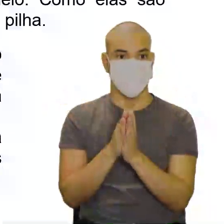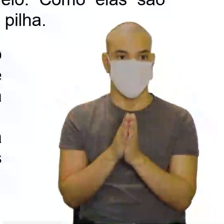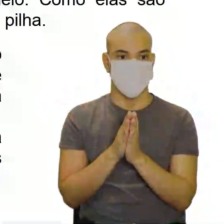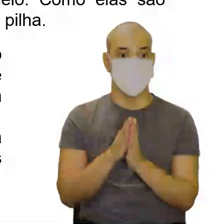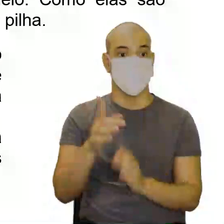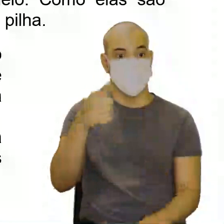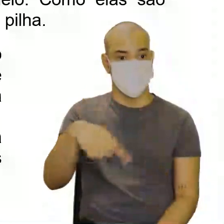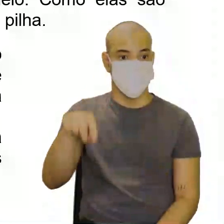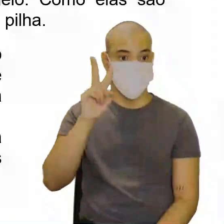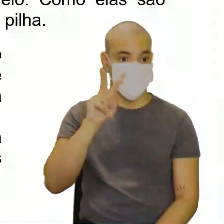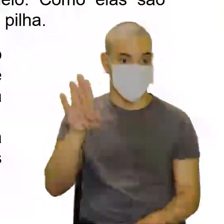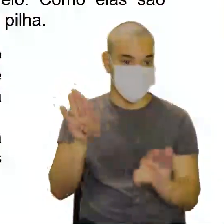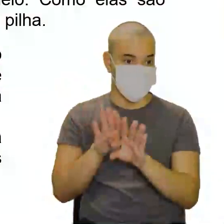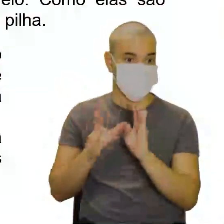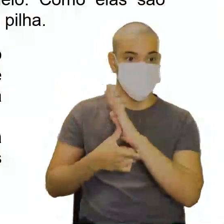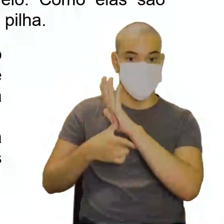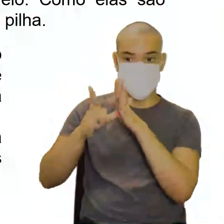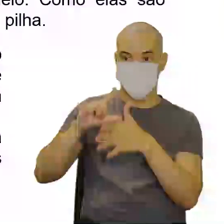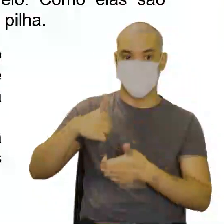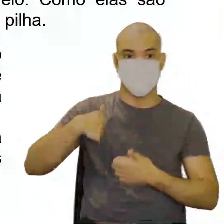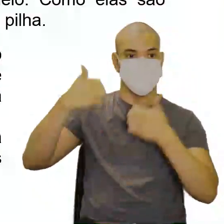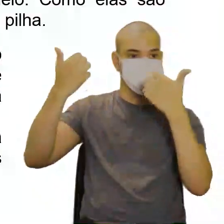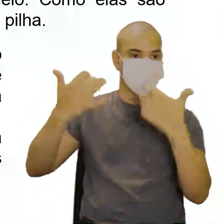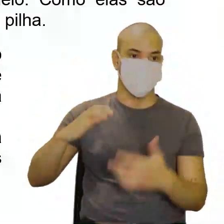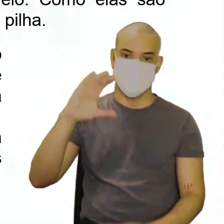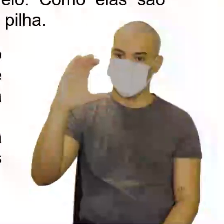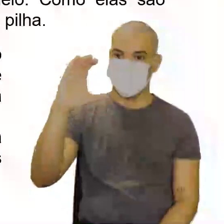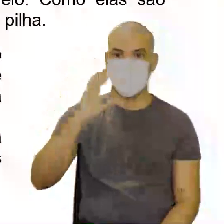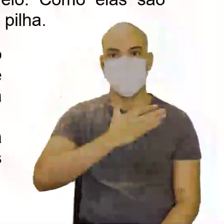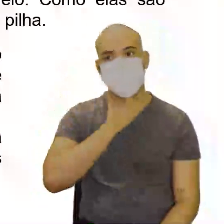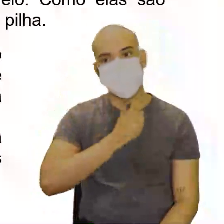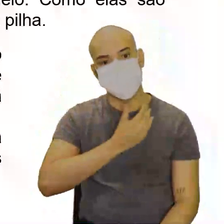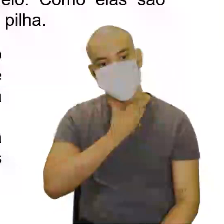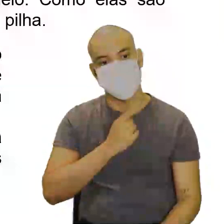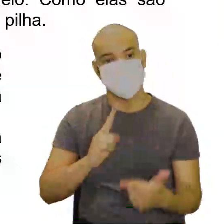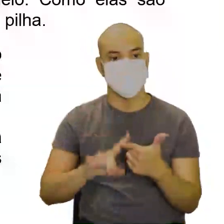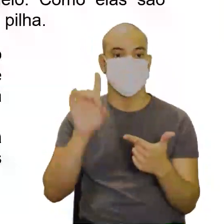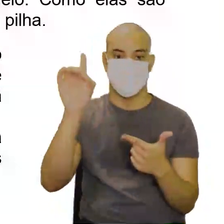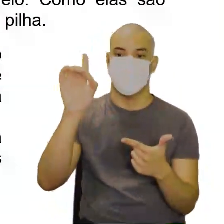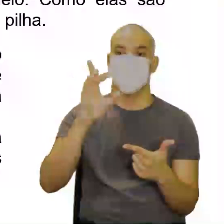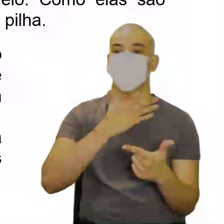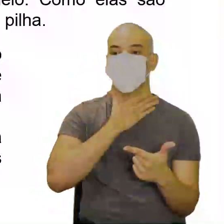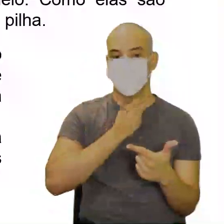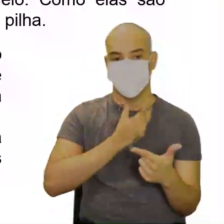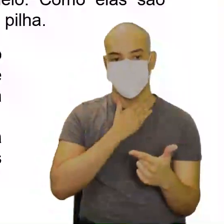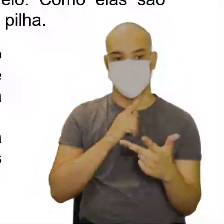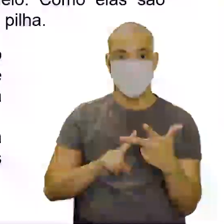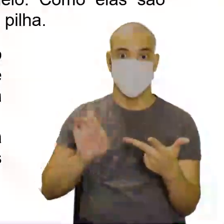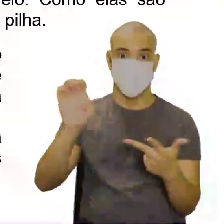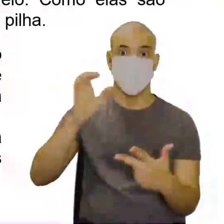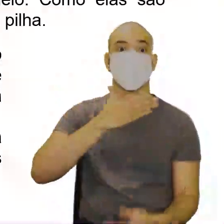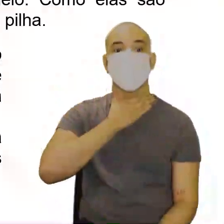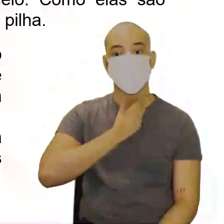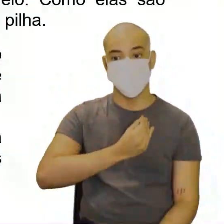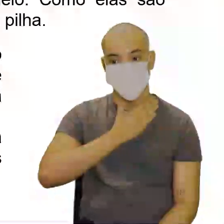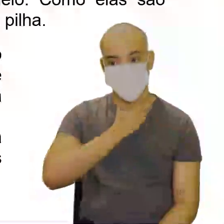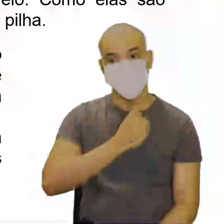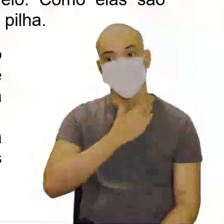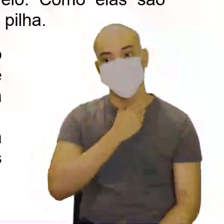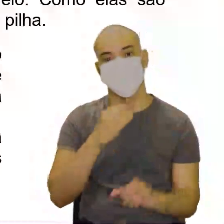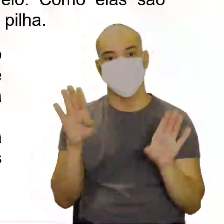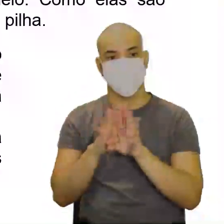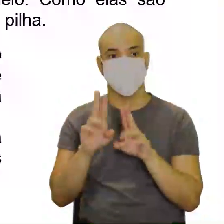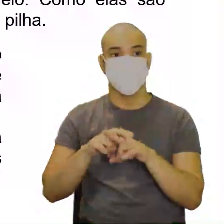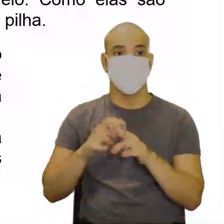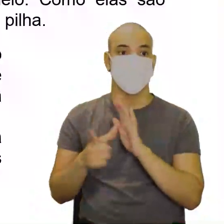vocês verem, olha só, como eu tinha falado, letra C falsa, D falsa e E falsa, tá? Então, aquilo